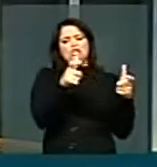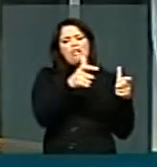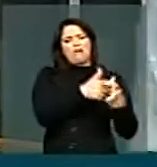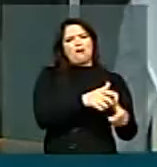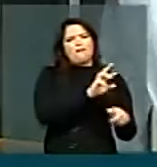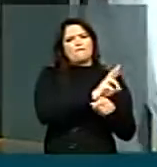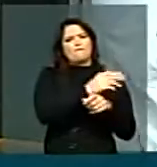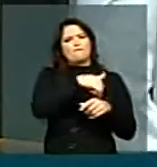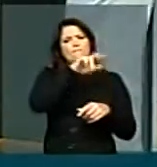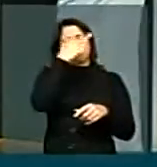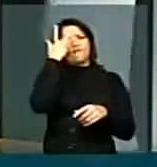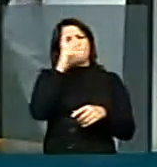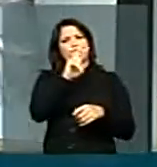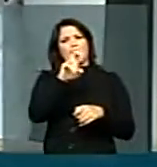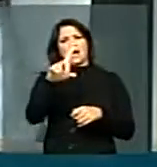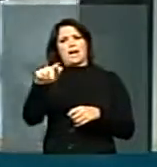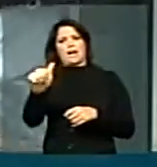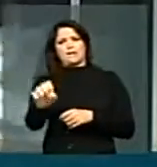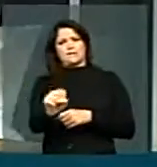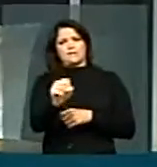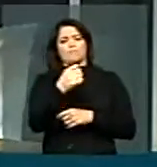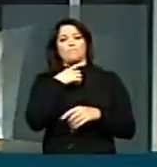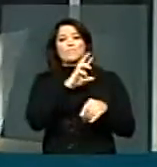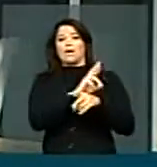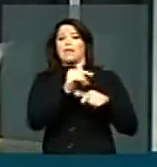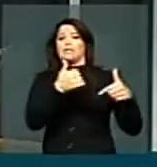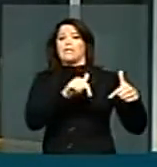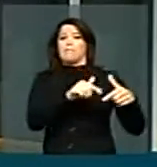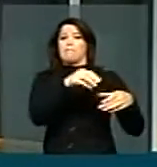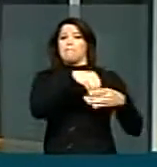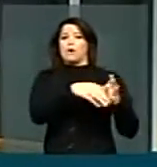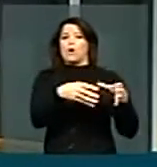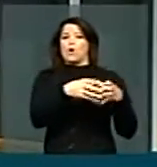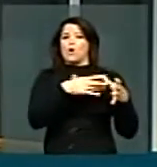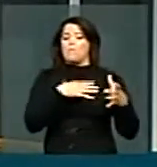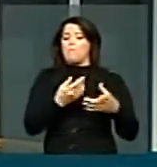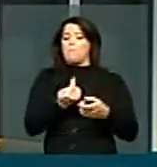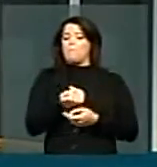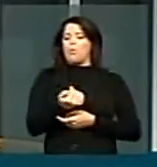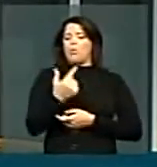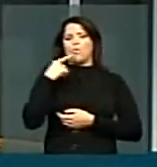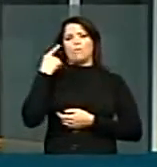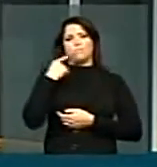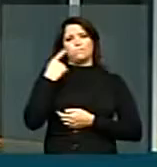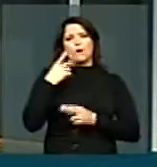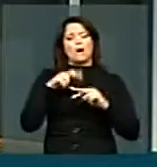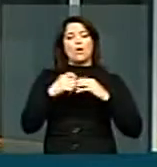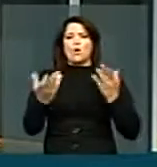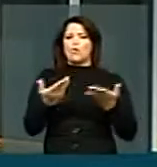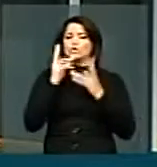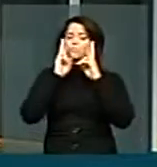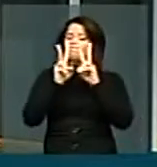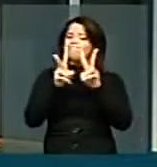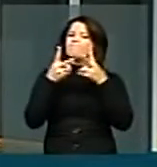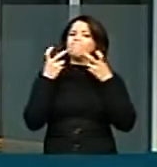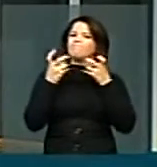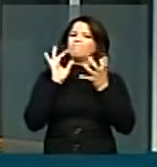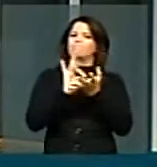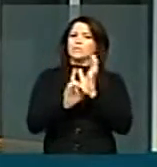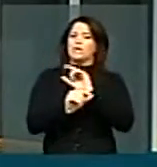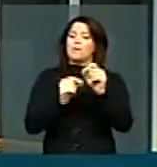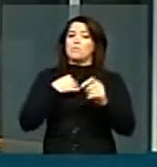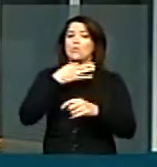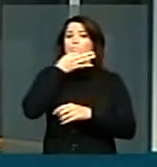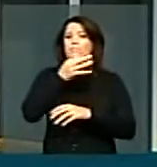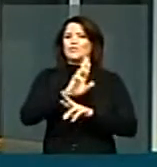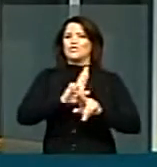reserva de vagas, uma reserva de mercado para um conjunto pequeno de advogados. E eu hoje posso dizer que a minha